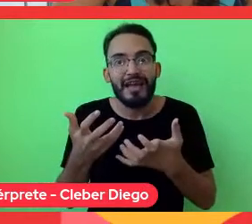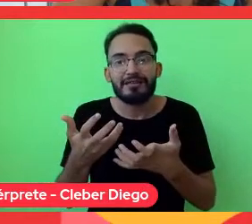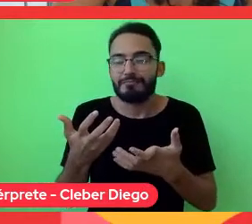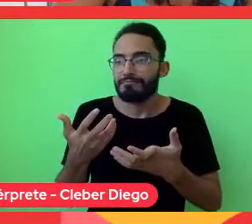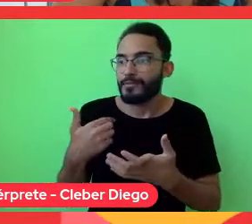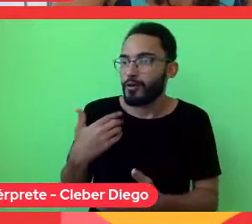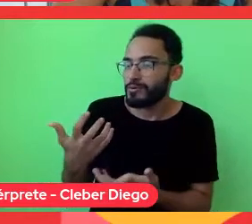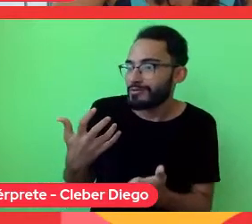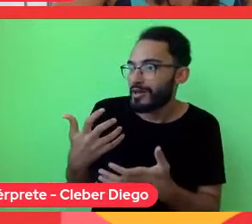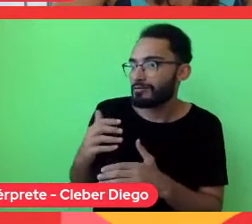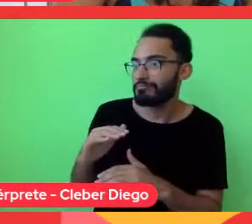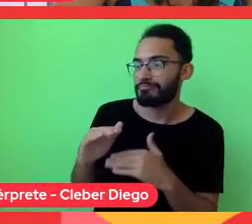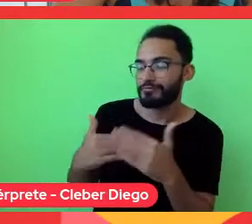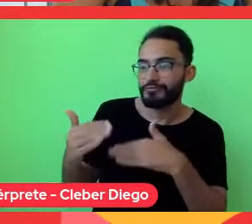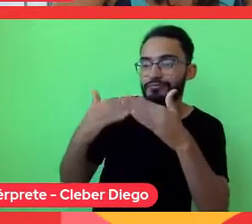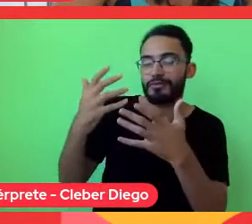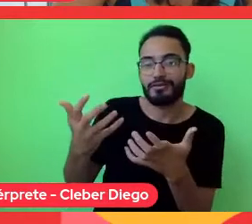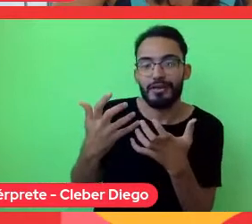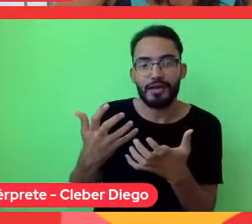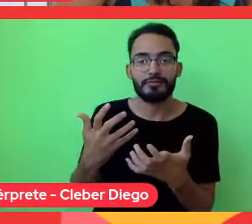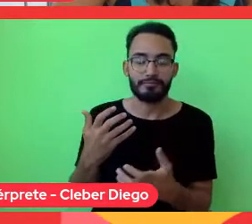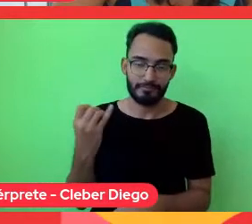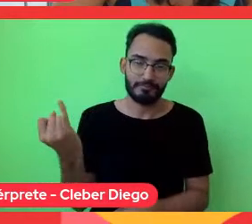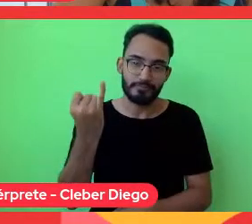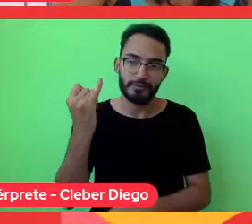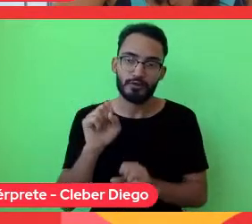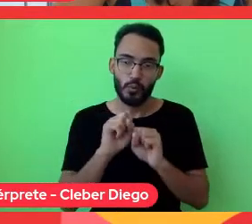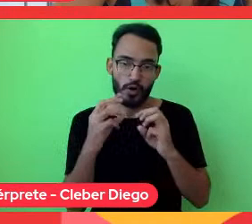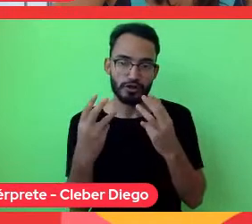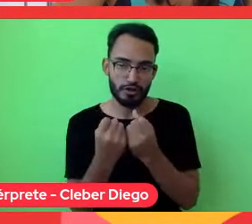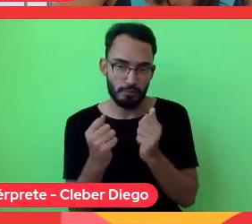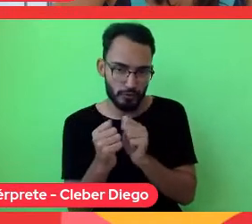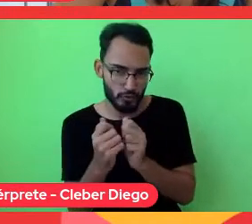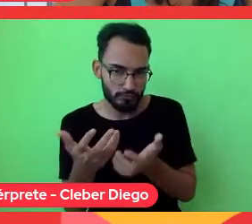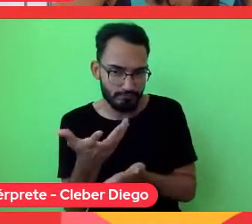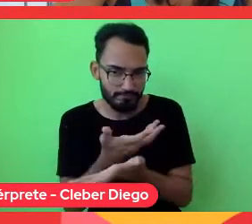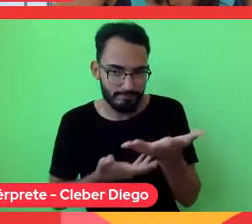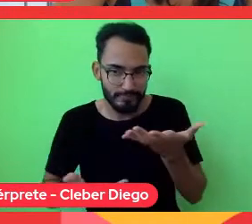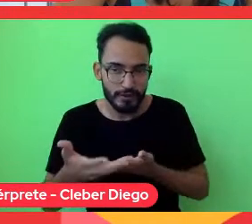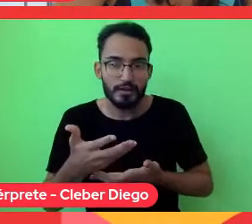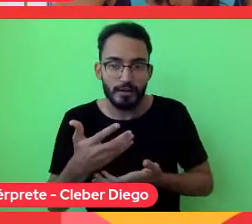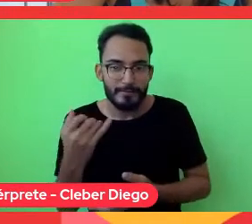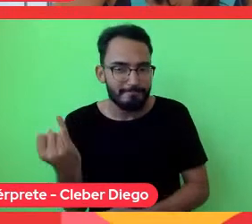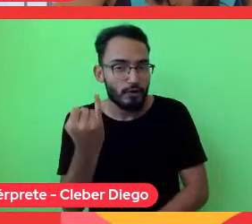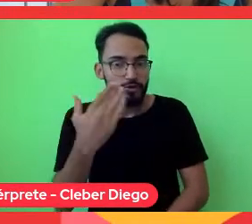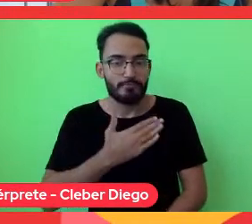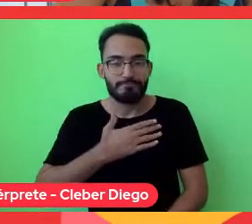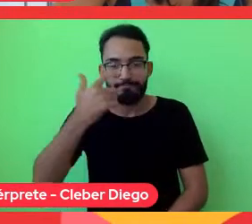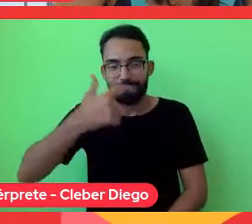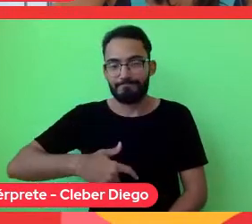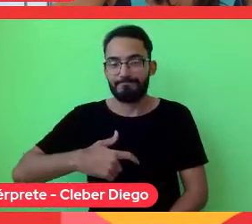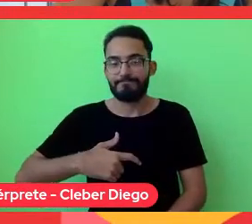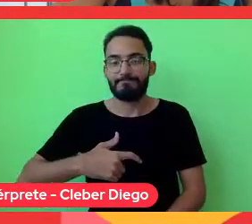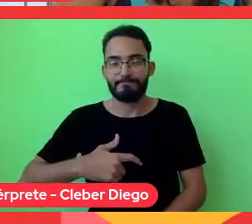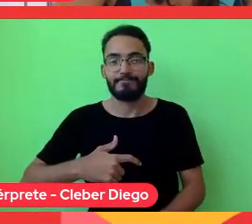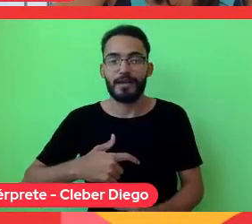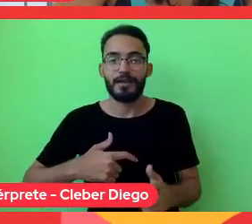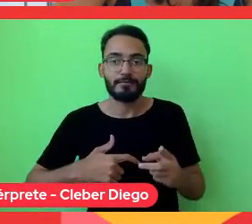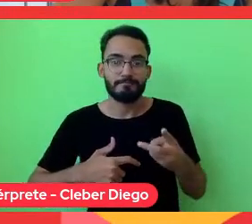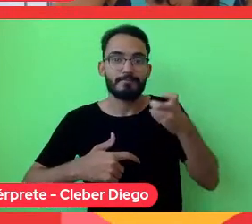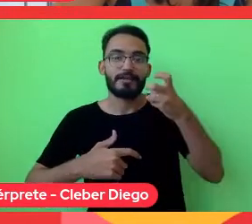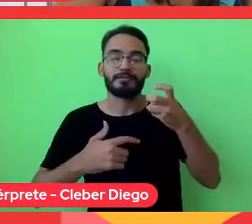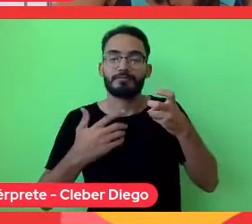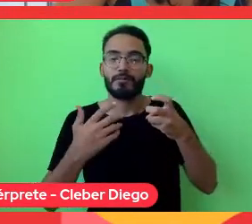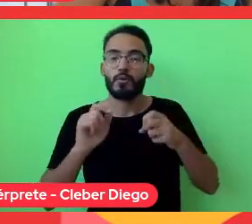de próximos passos. Então, essa questão do workshop, ela foi fundamental para mim em relação a essa questão de carreira, de